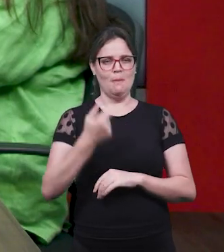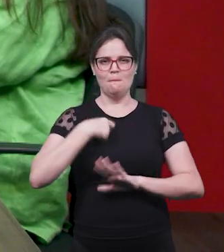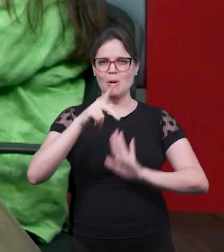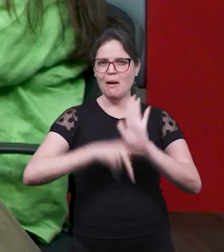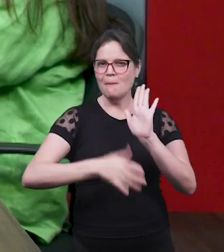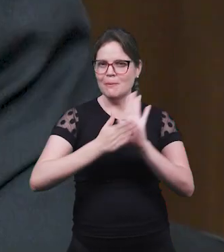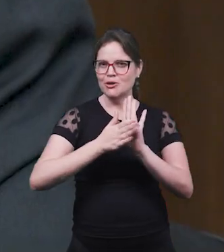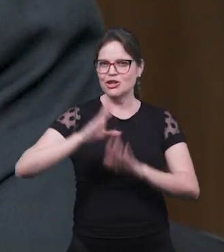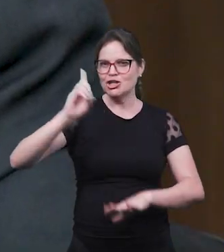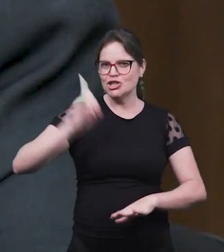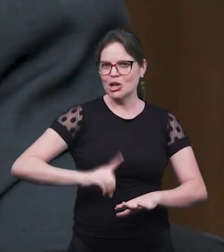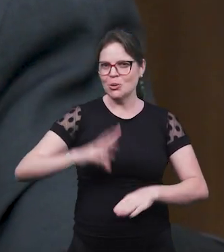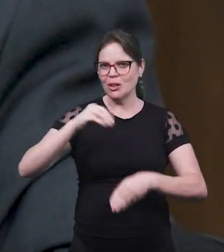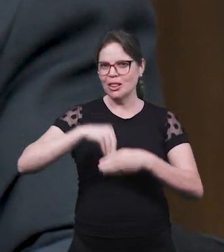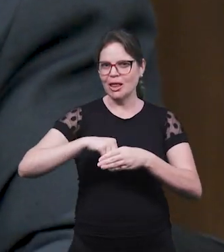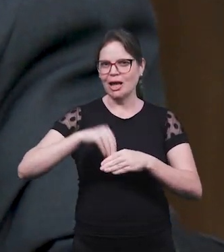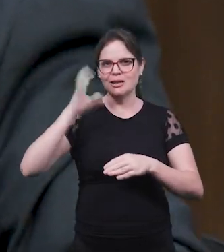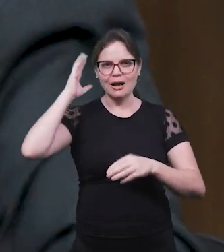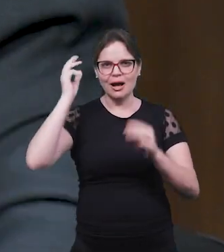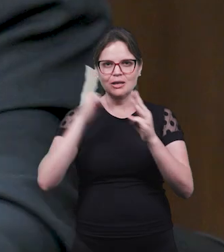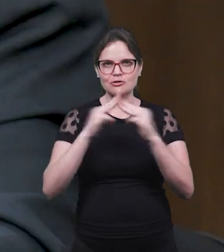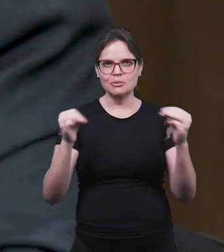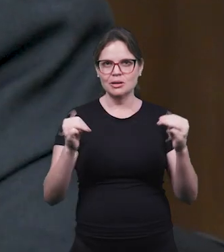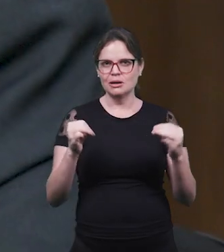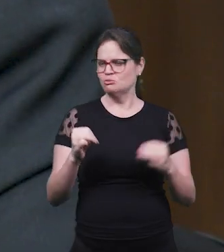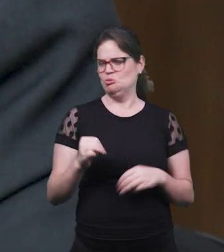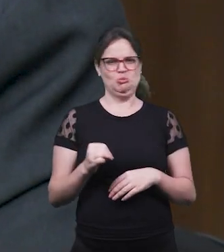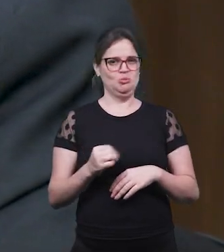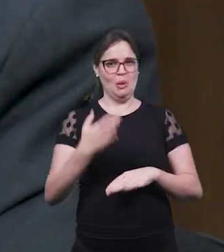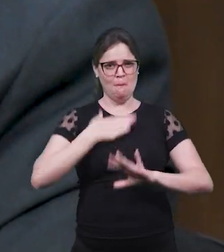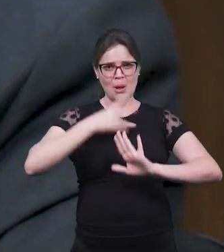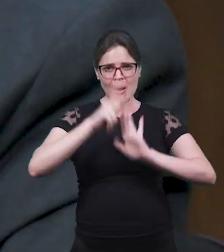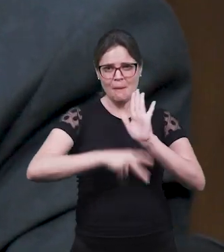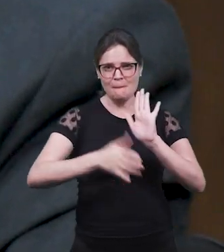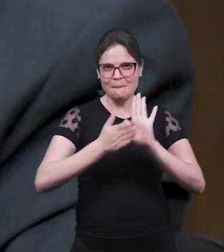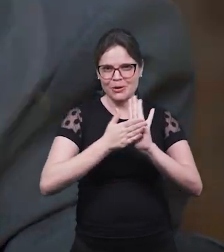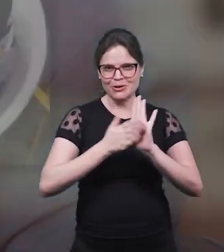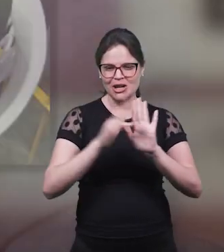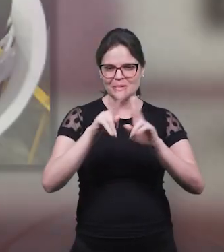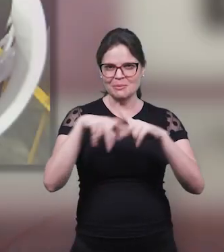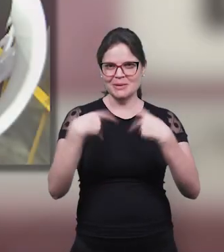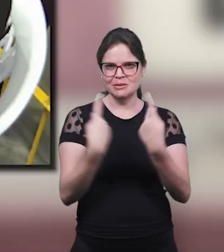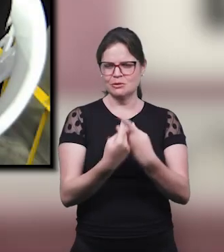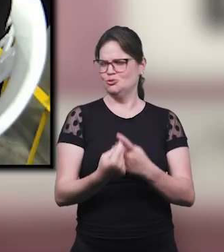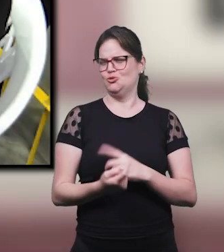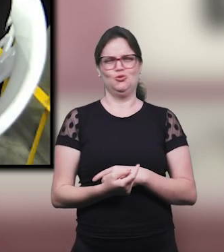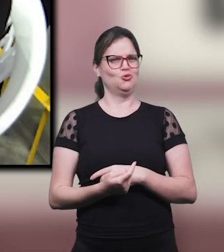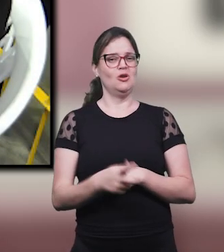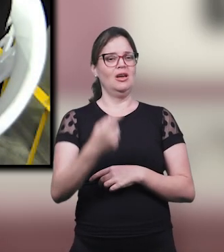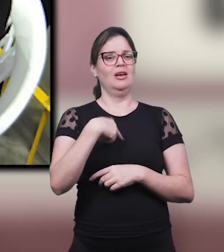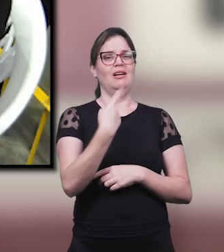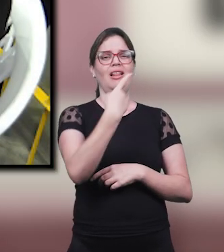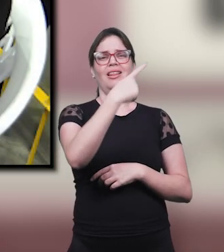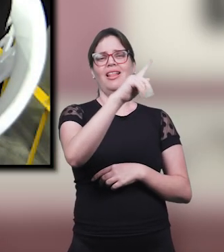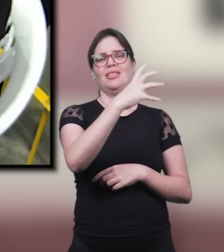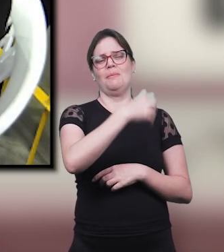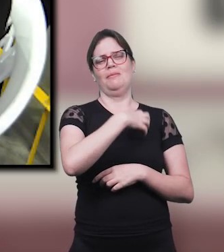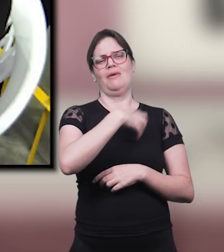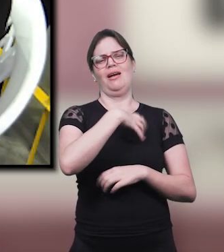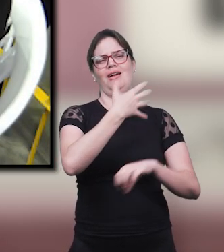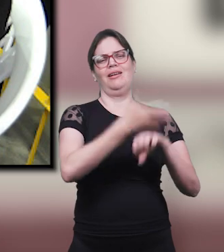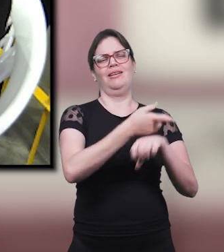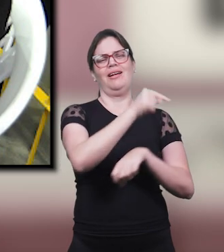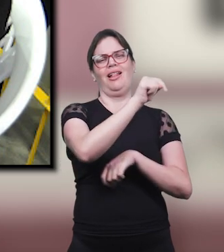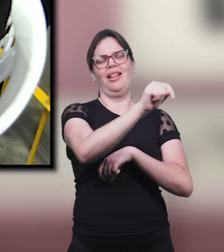um projeto estar no presbitério, trabalhando aqui no dia a dia do presbitério? Não, a gente estava lá na Bahia, coordenando uma área, fazendo